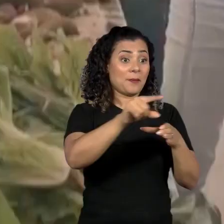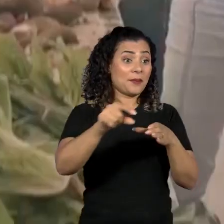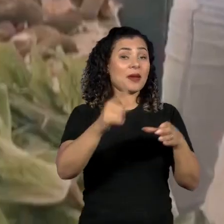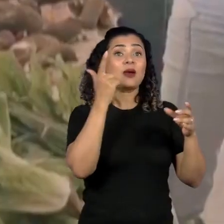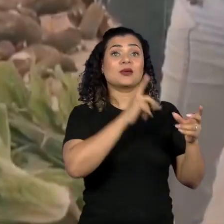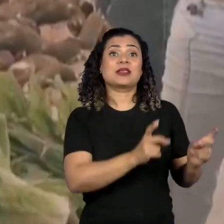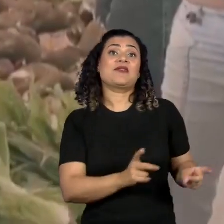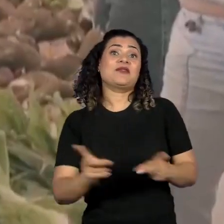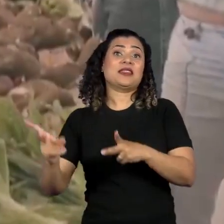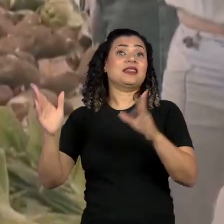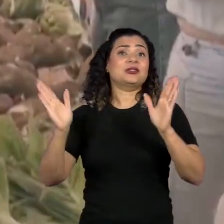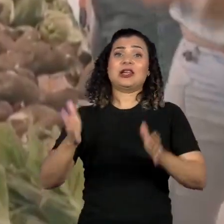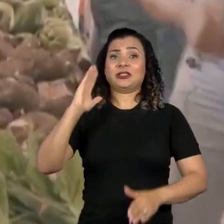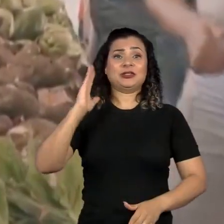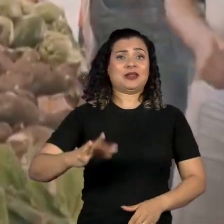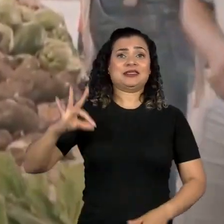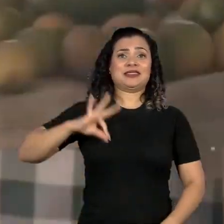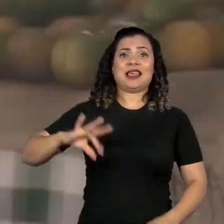onde vender.